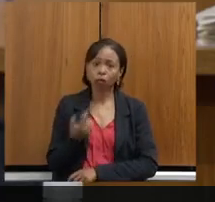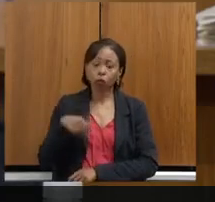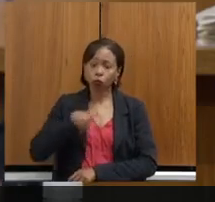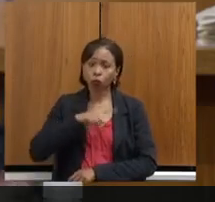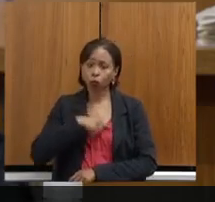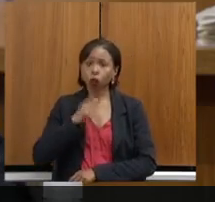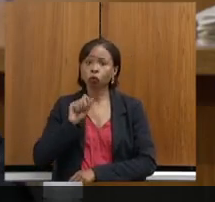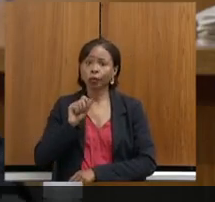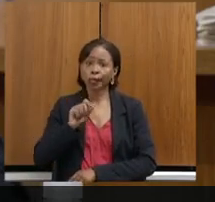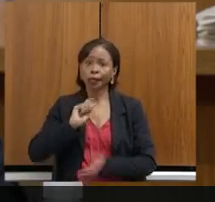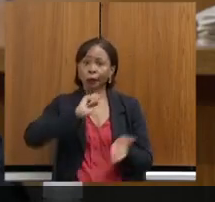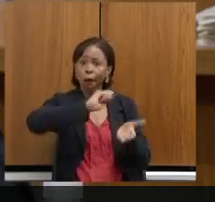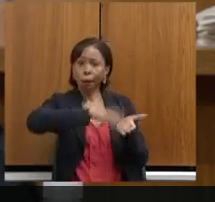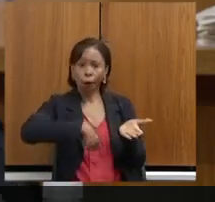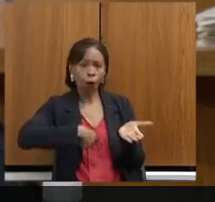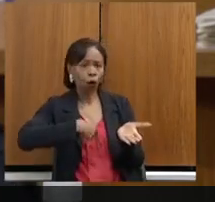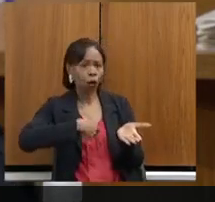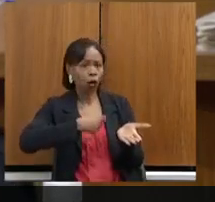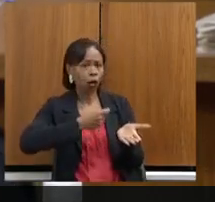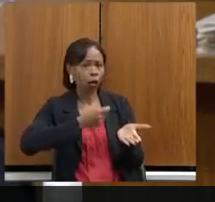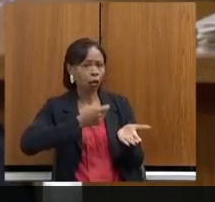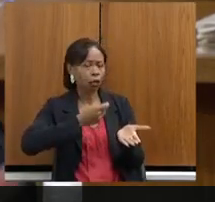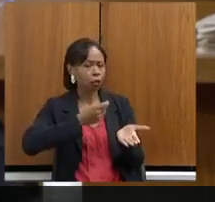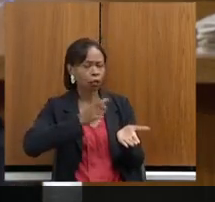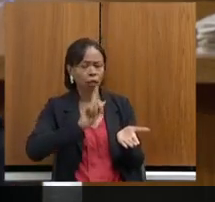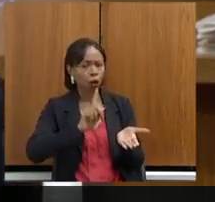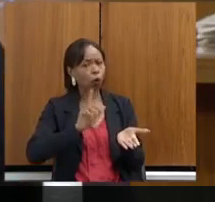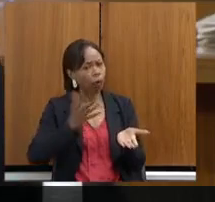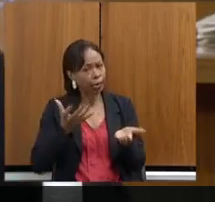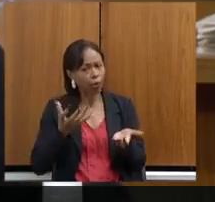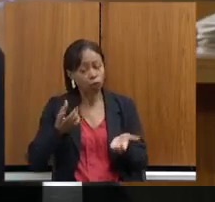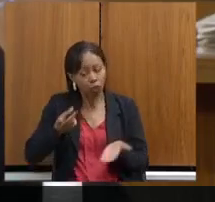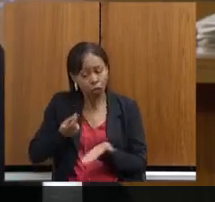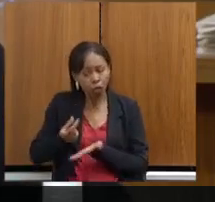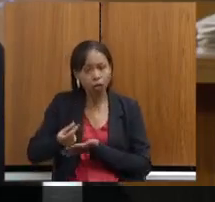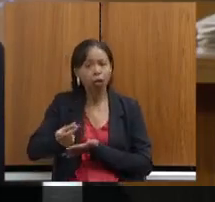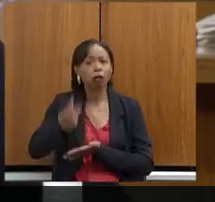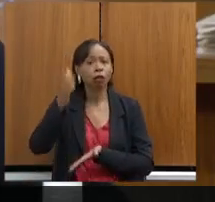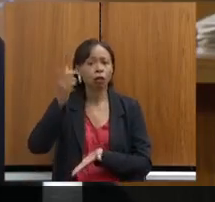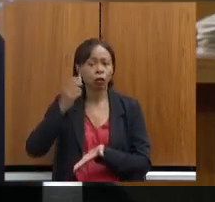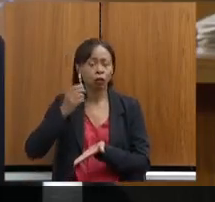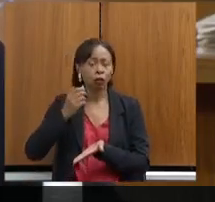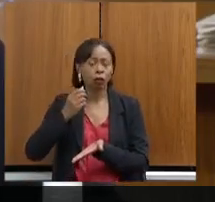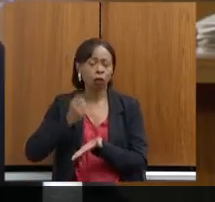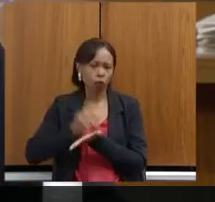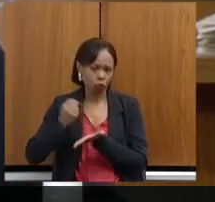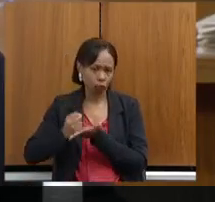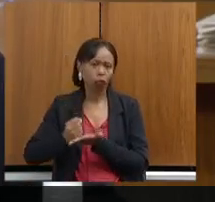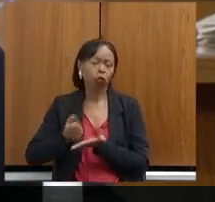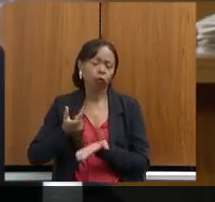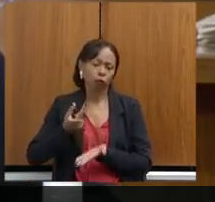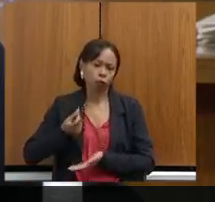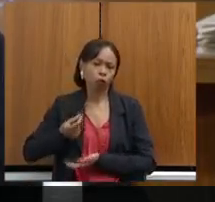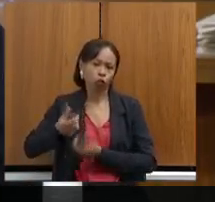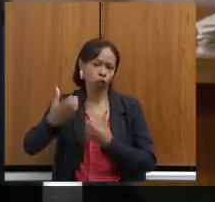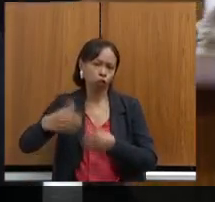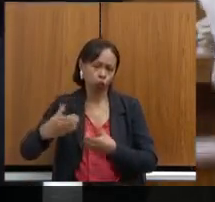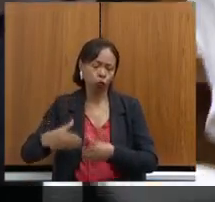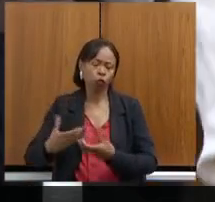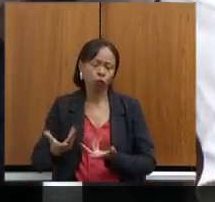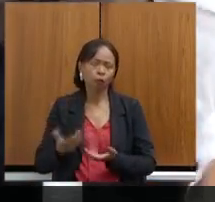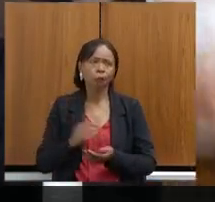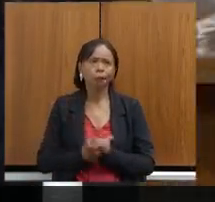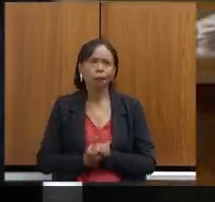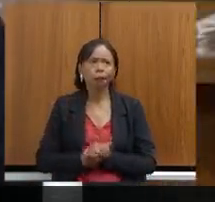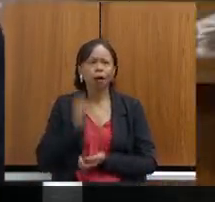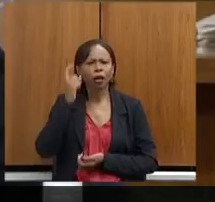quer que nós tenhamos contratar nós queremos funcionários efetivos então nós temos agora duas 1.420 vagas e a ideia